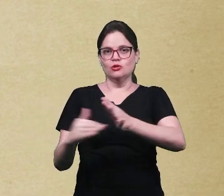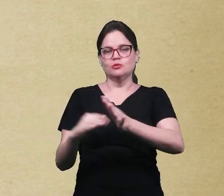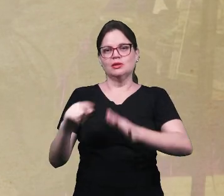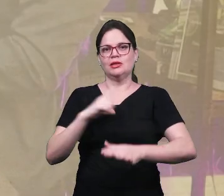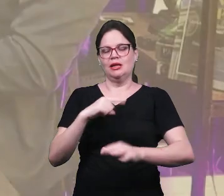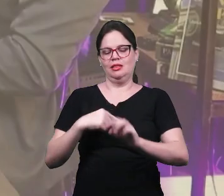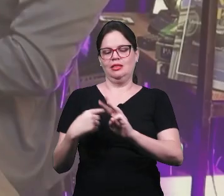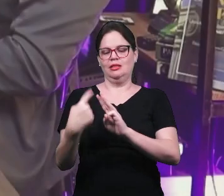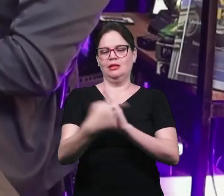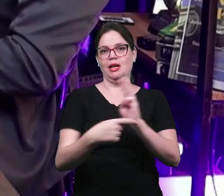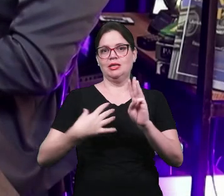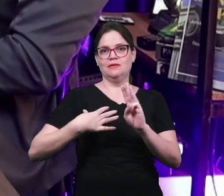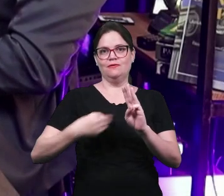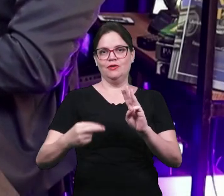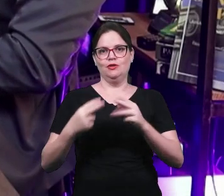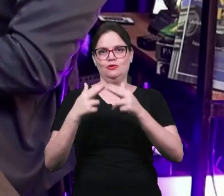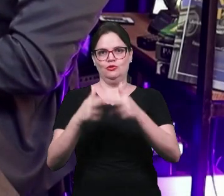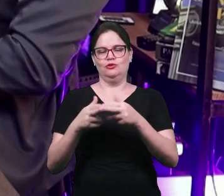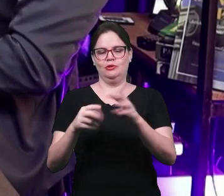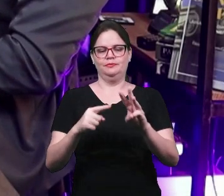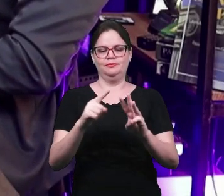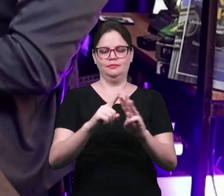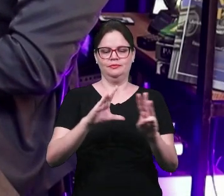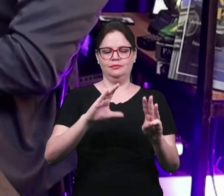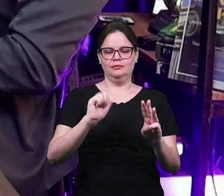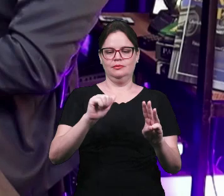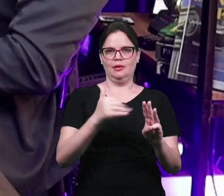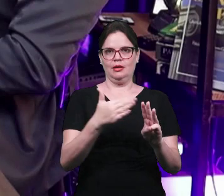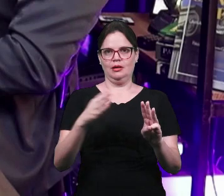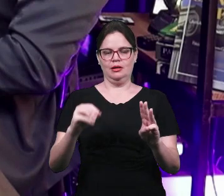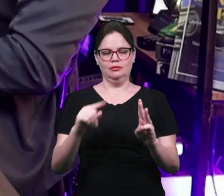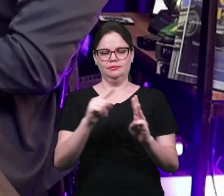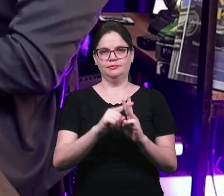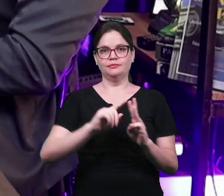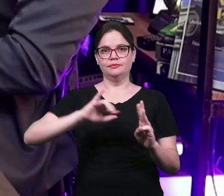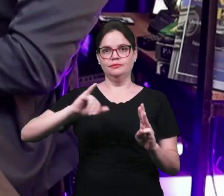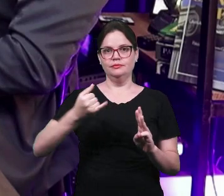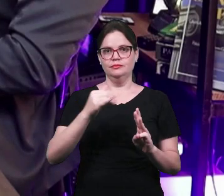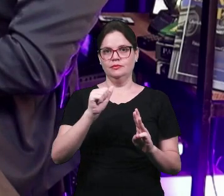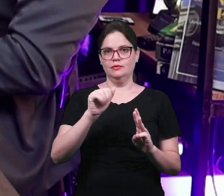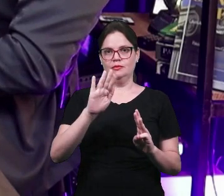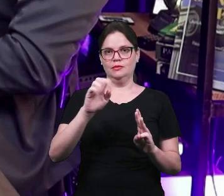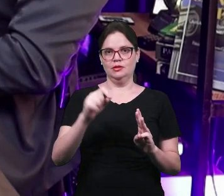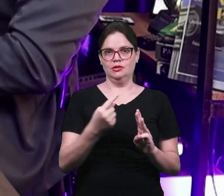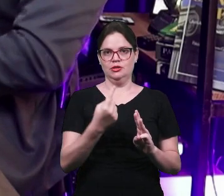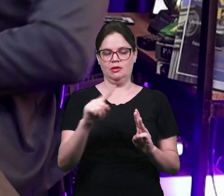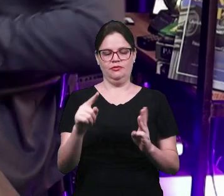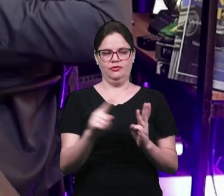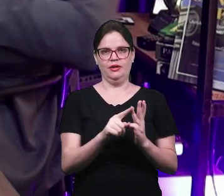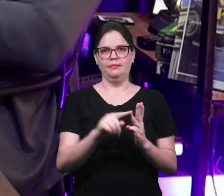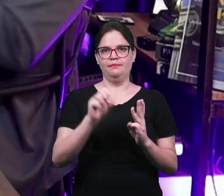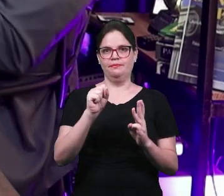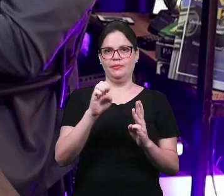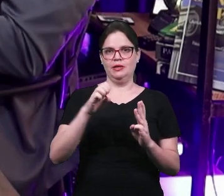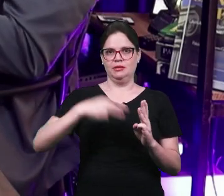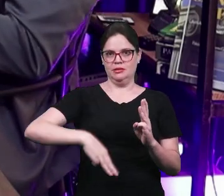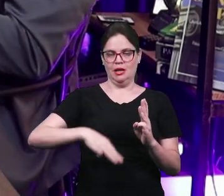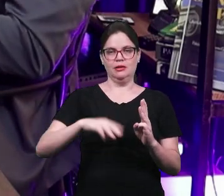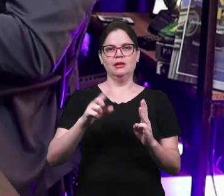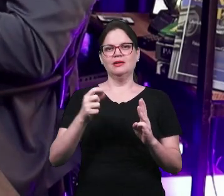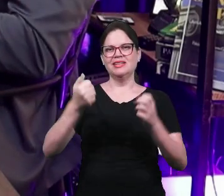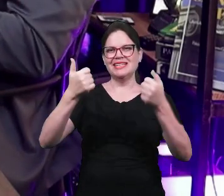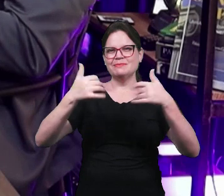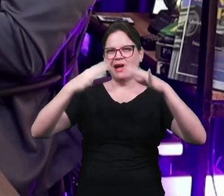mas nós não podemos entrar muito na área do aspecto do dilúvio, porque será o tema do nosso próximo assunto,